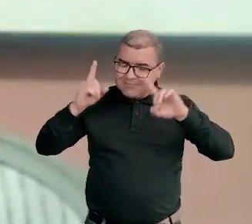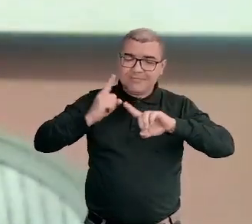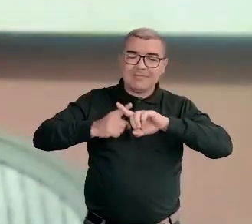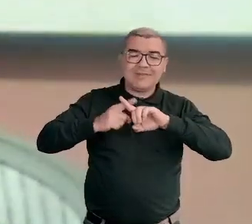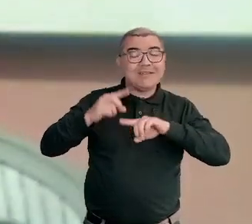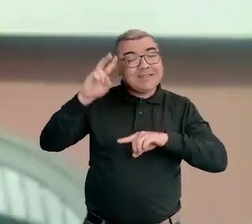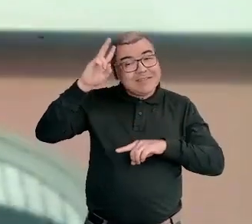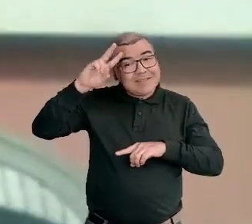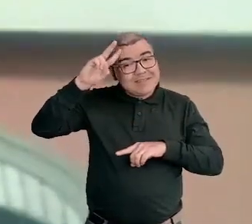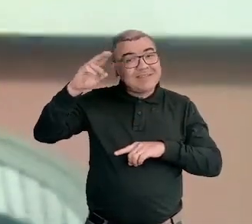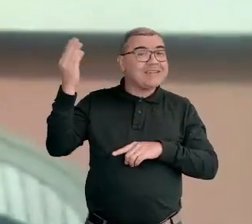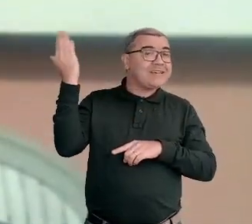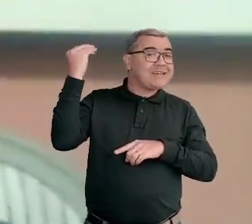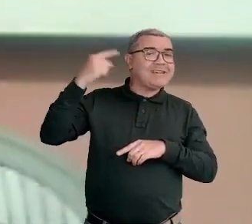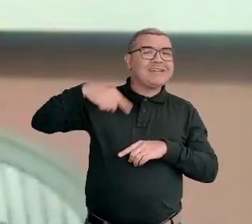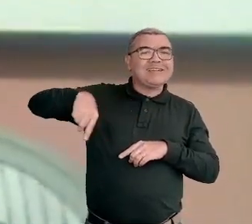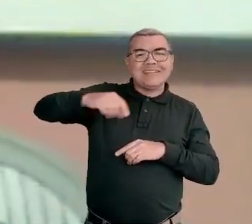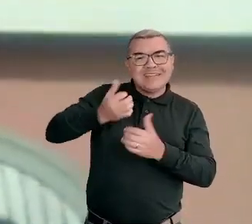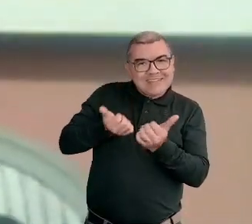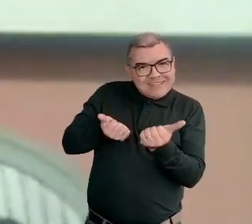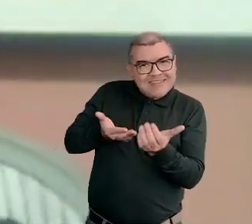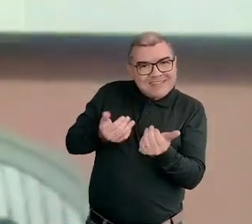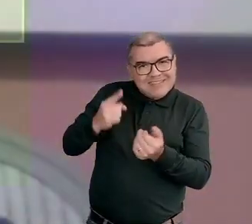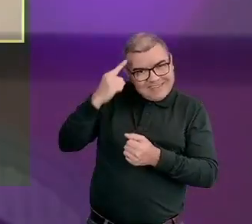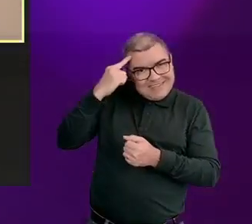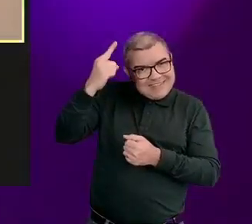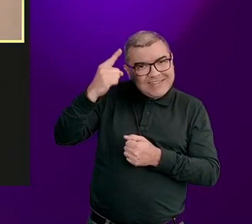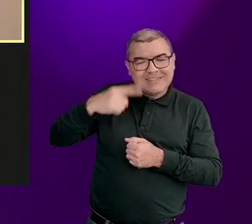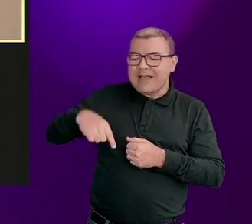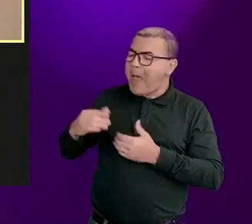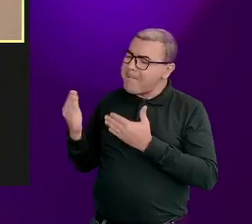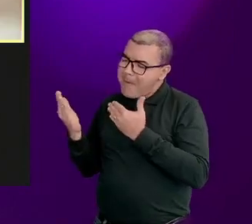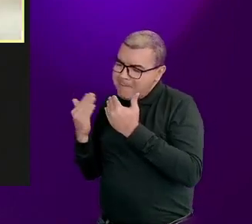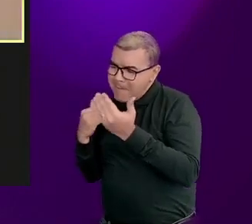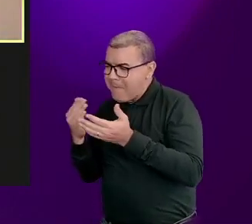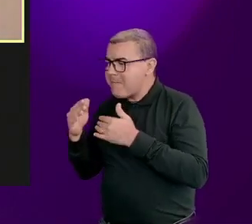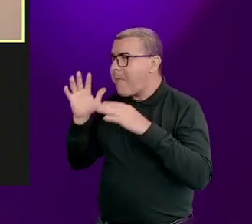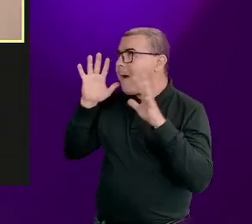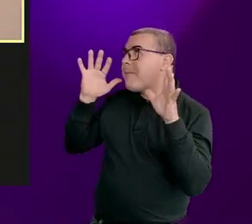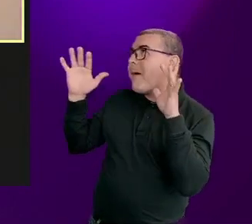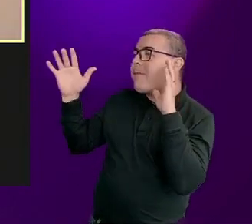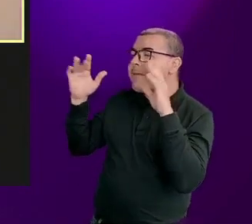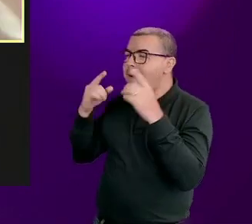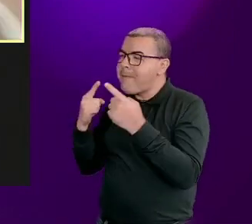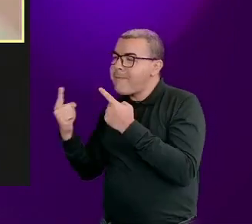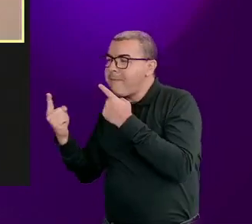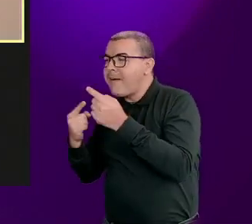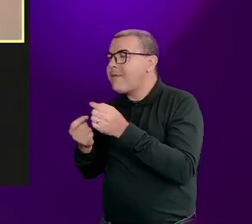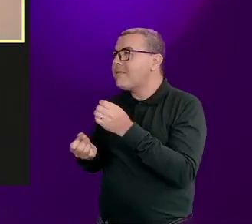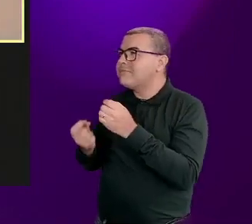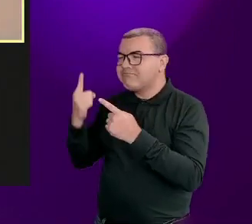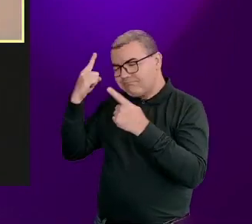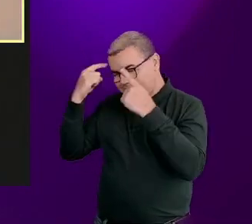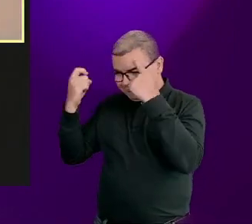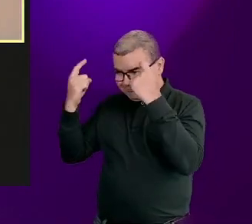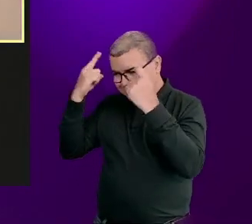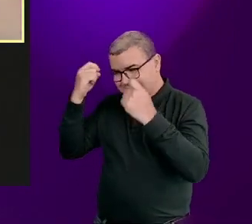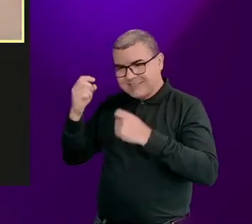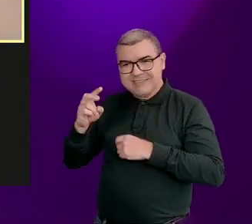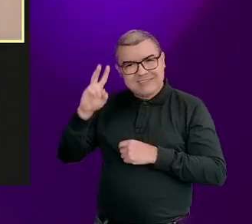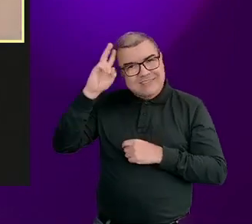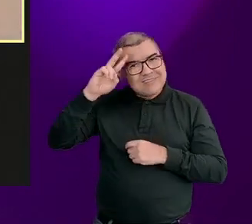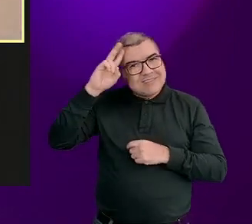privilegiada, porque, você lembra, a gente falava, pensava, formulava, nós